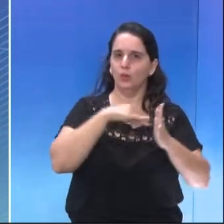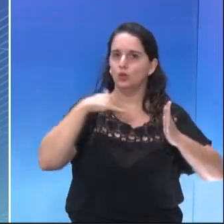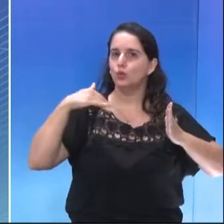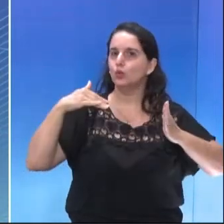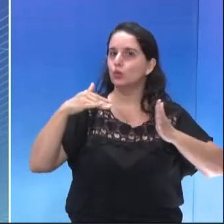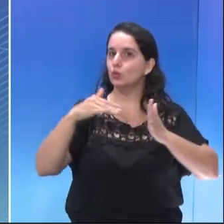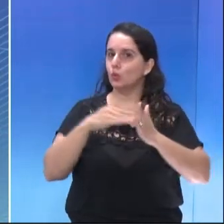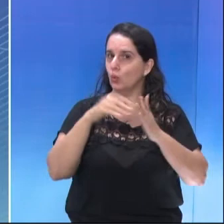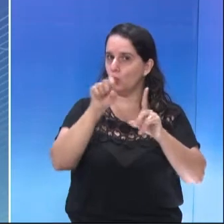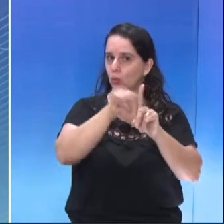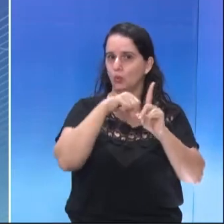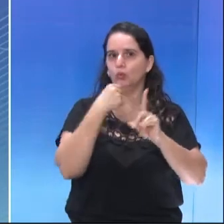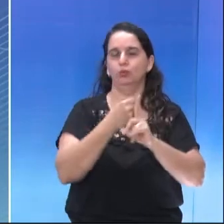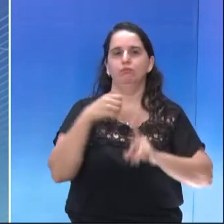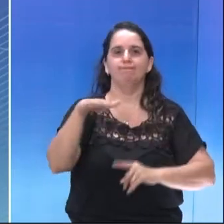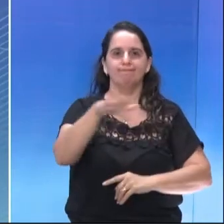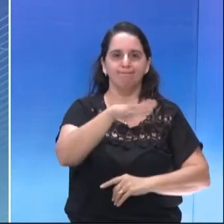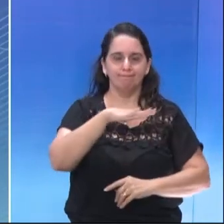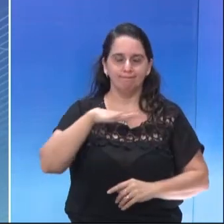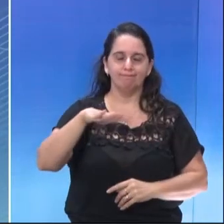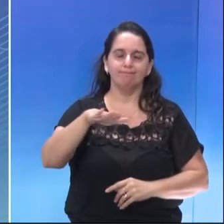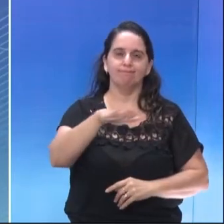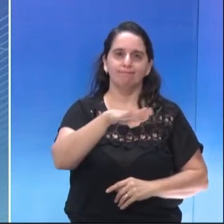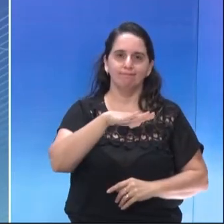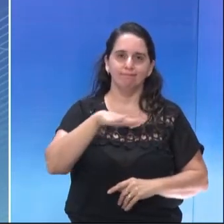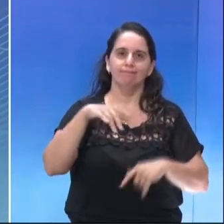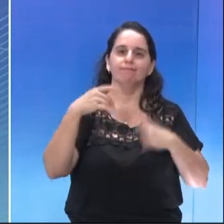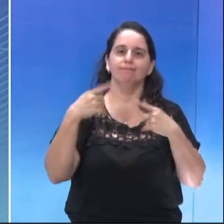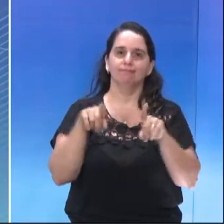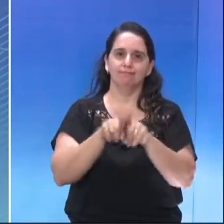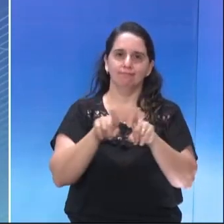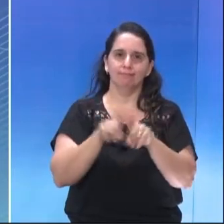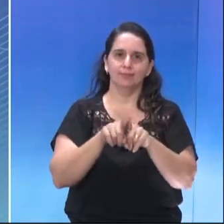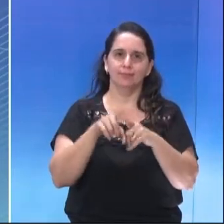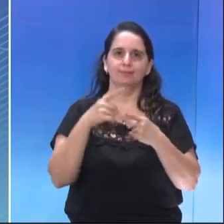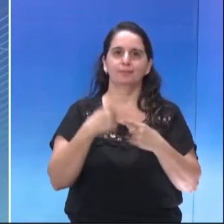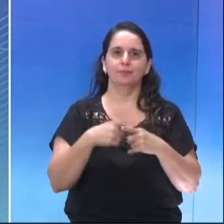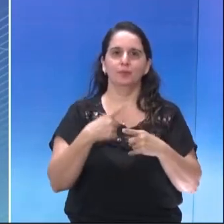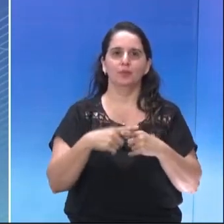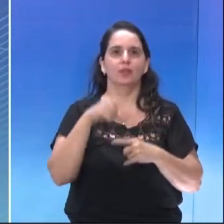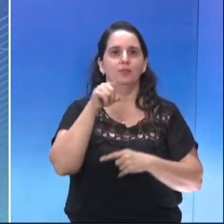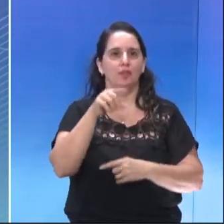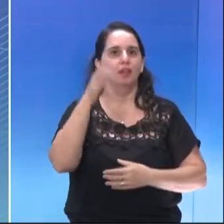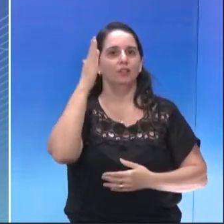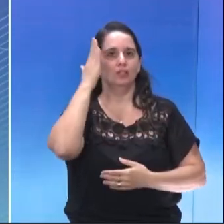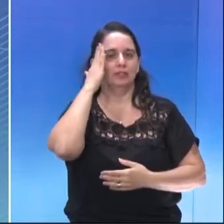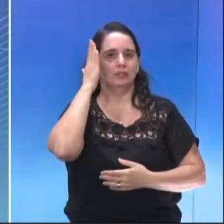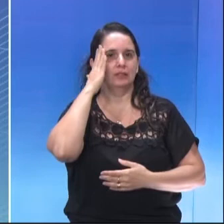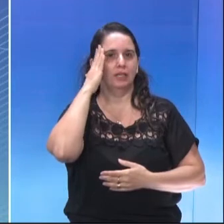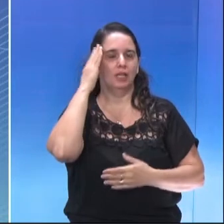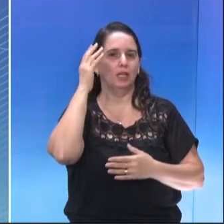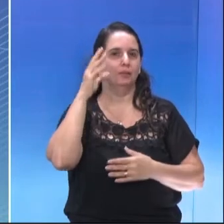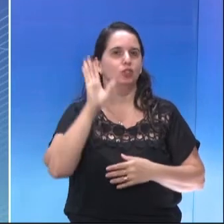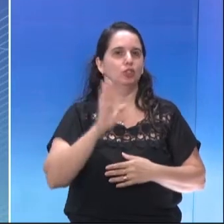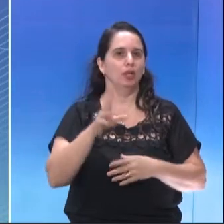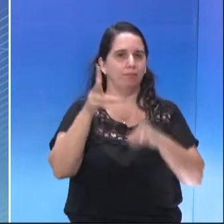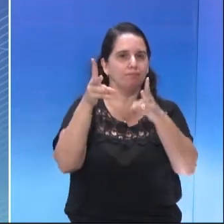Não é só o poder público, não. O restante da sociedade também. Porque certamente você já ouviu aquela